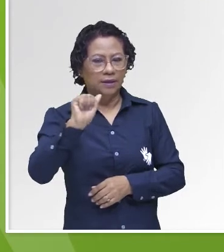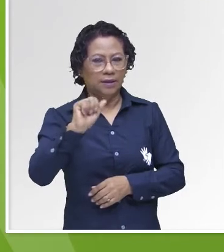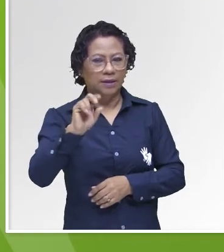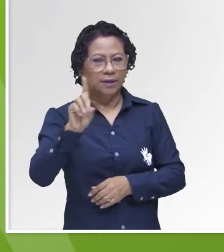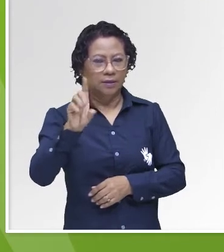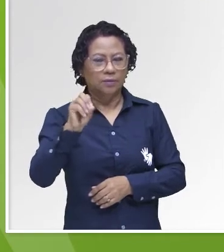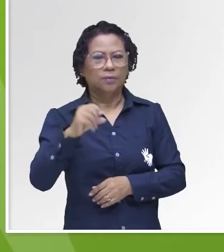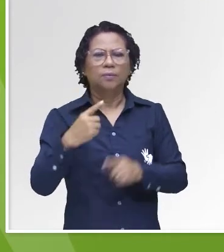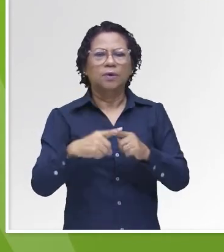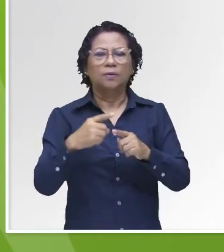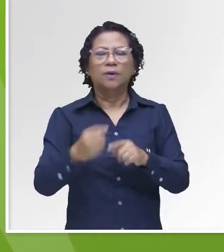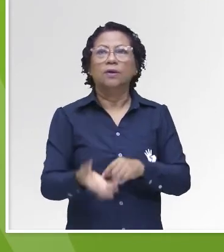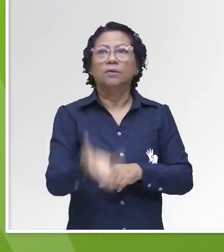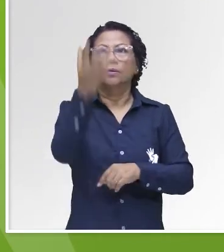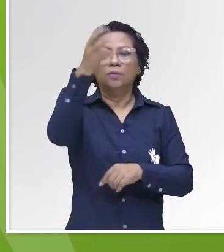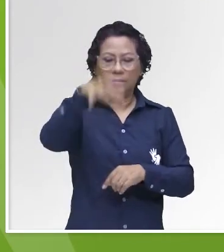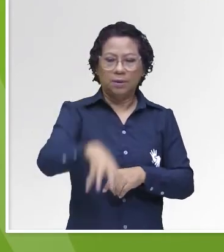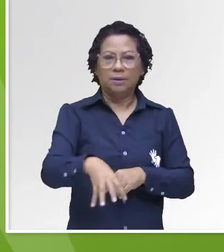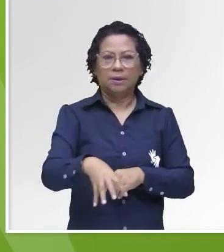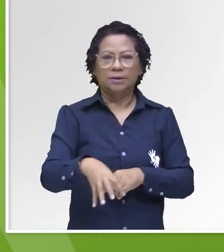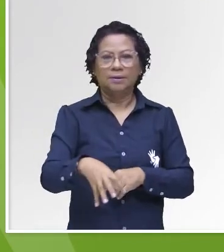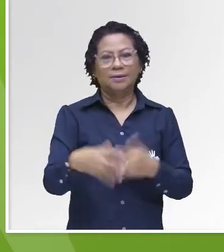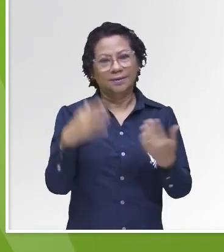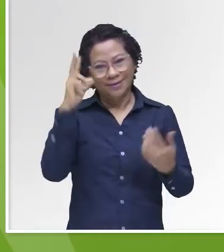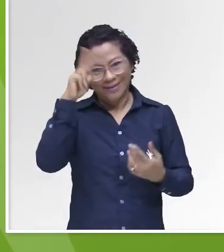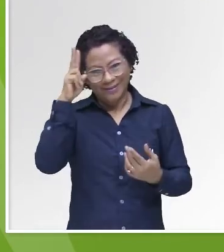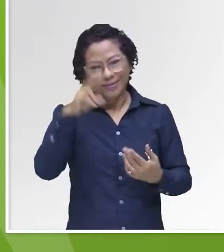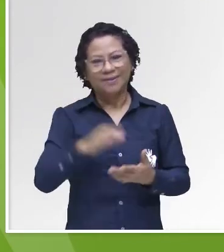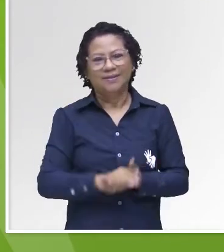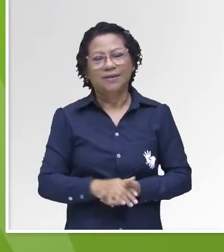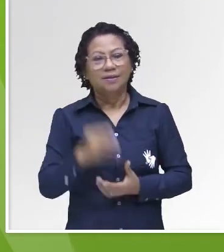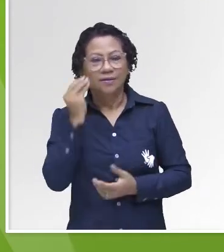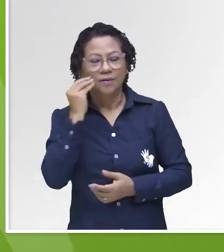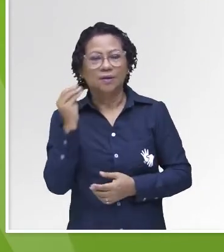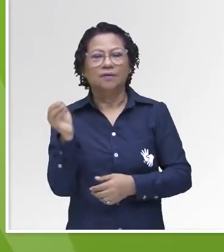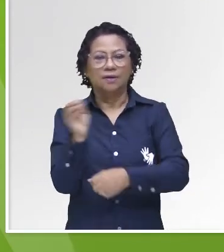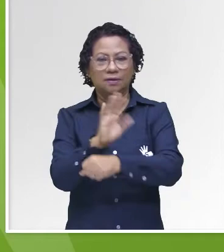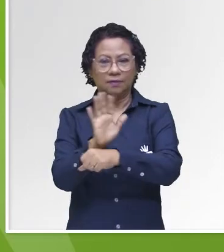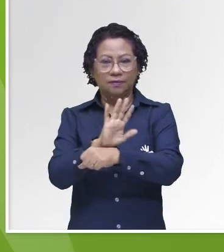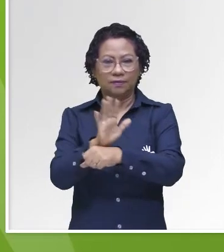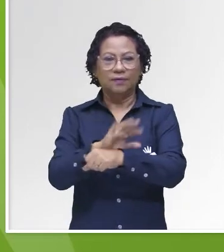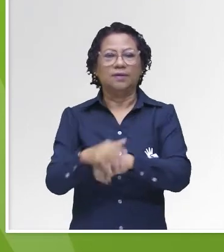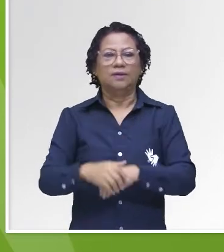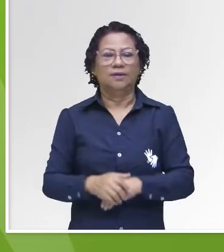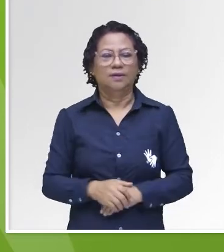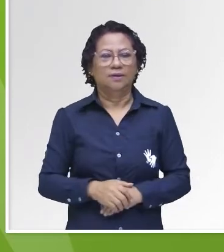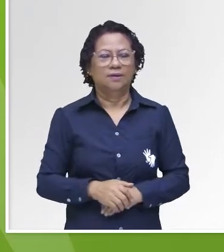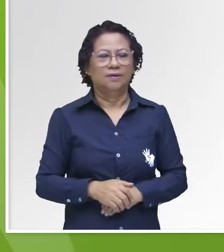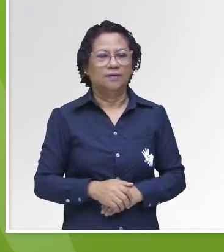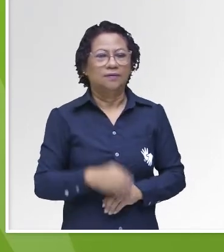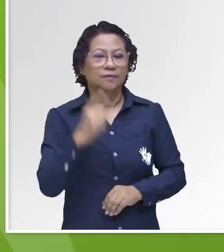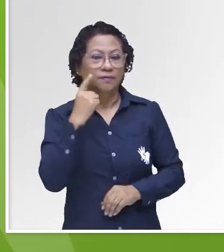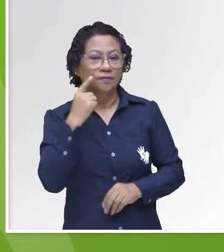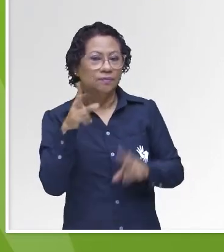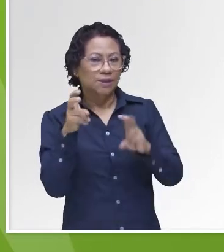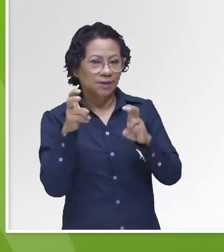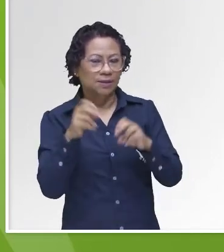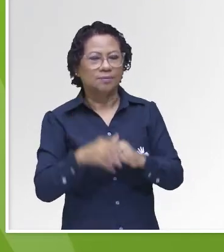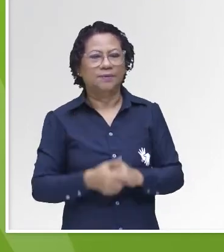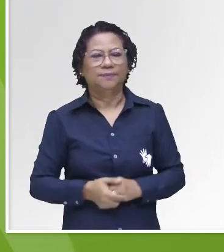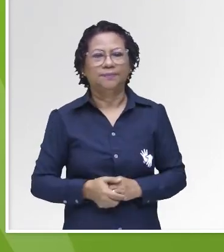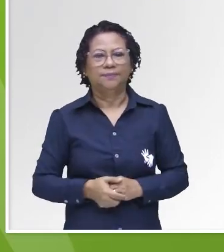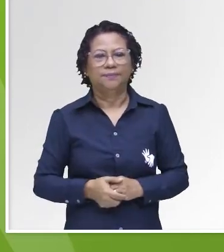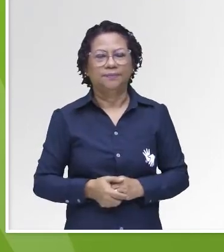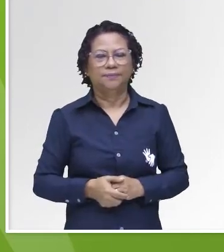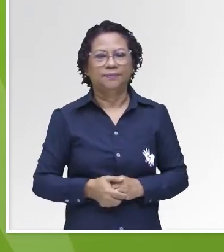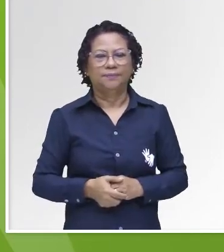Como assim uma queda livre? Bom, nós vamos ver agora uma animação aqui com o professor do movimento horizontal. Veja só, olha. Por